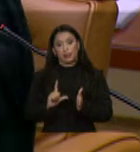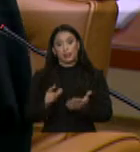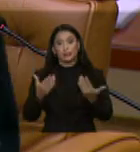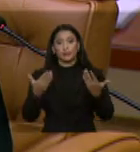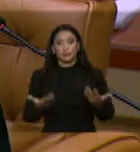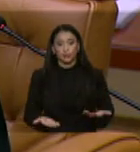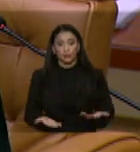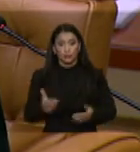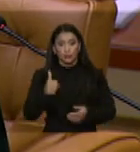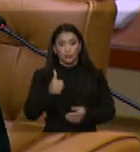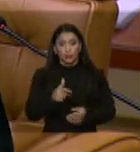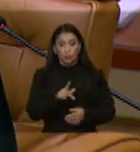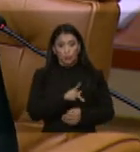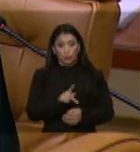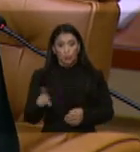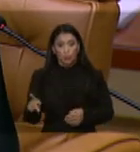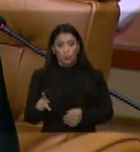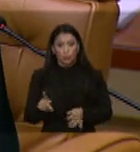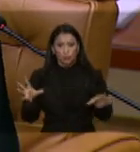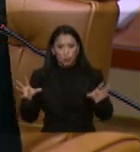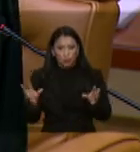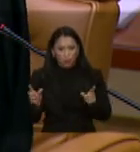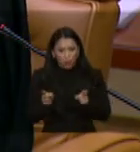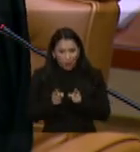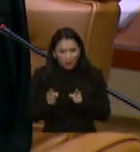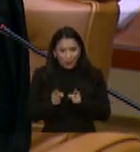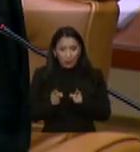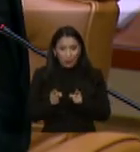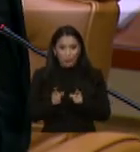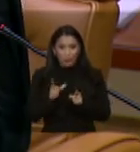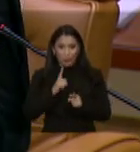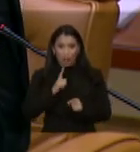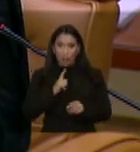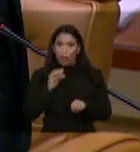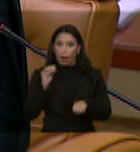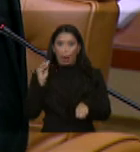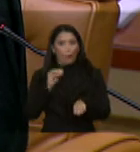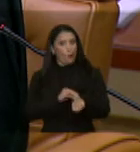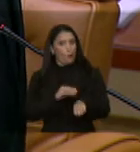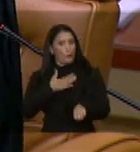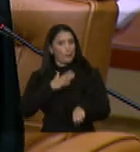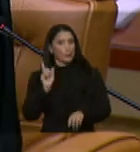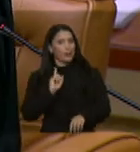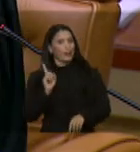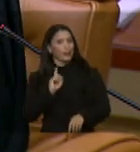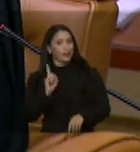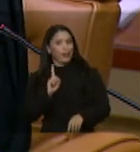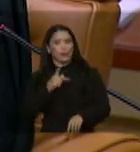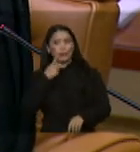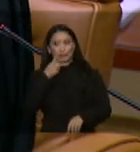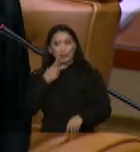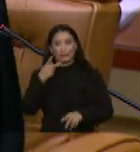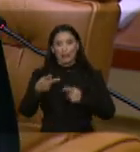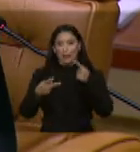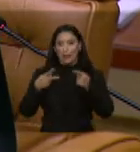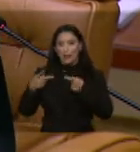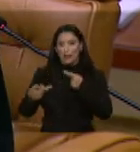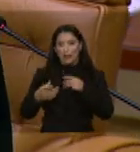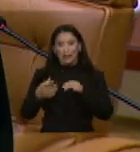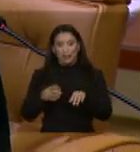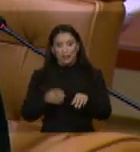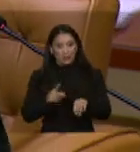aqui Presidente eu vou tentar encurtar pela pela hora mas a culpa não é minha presidente falou não várias manifestações eu vou